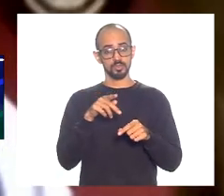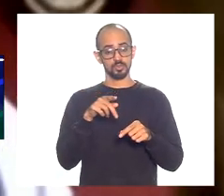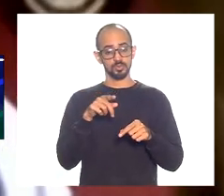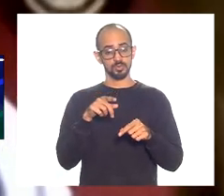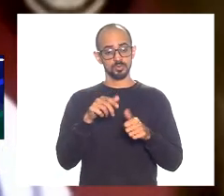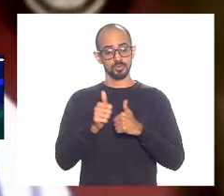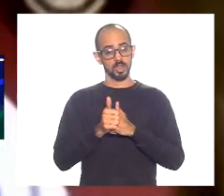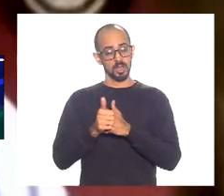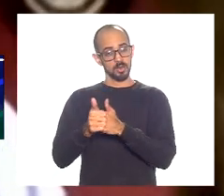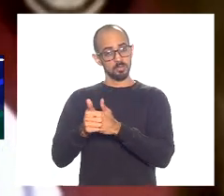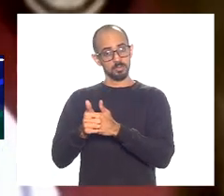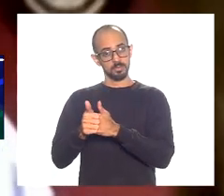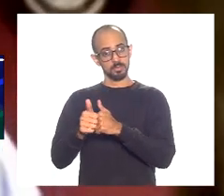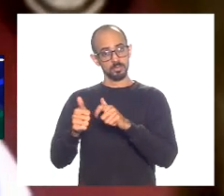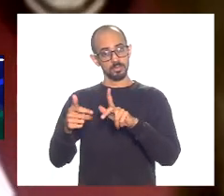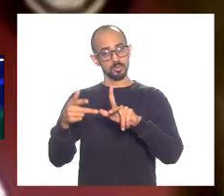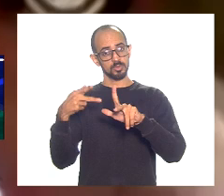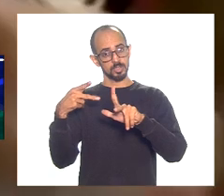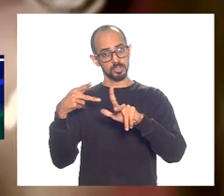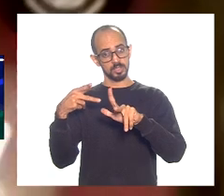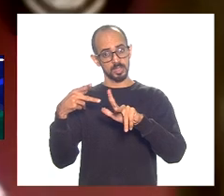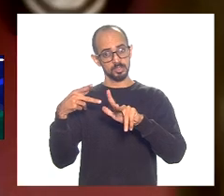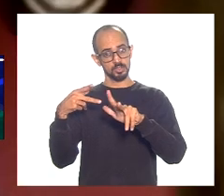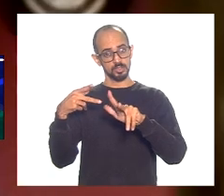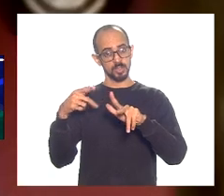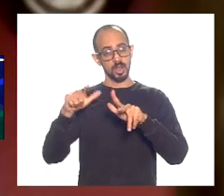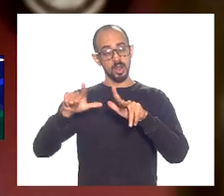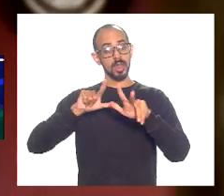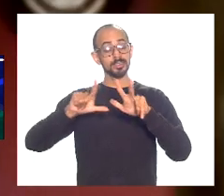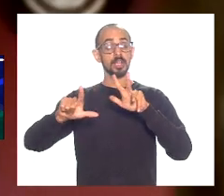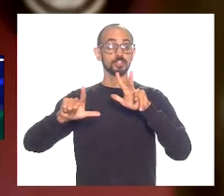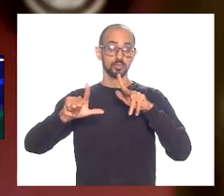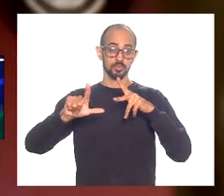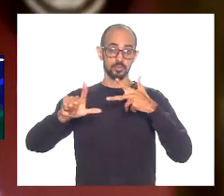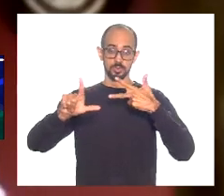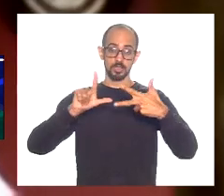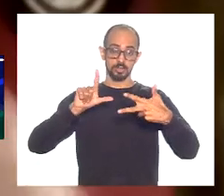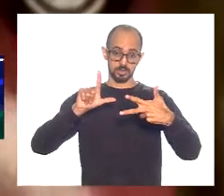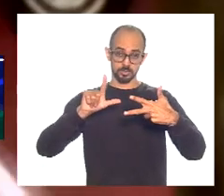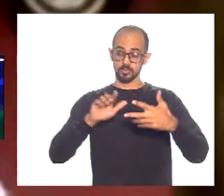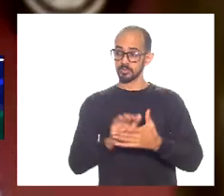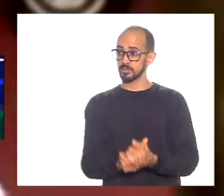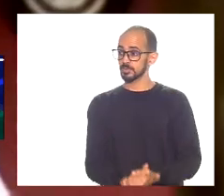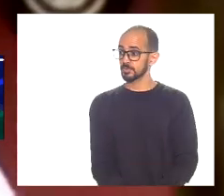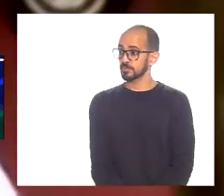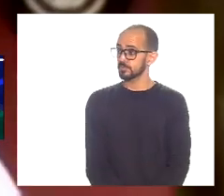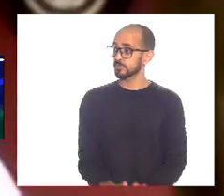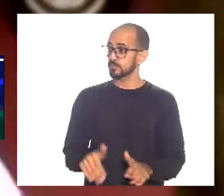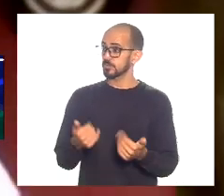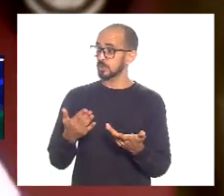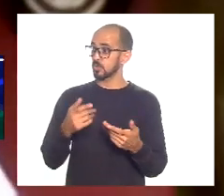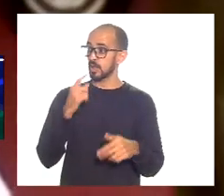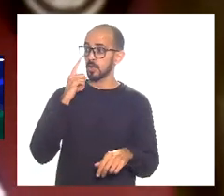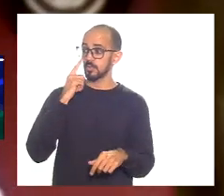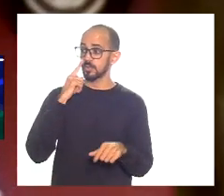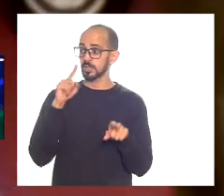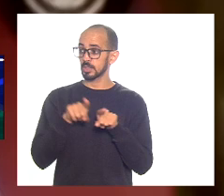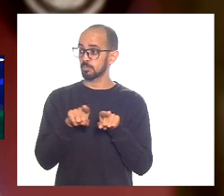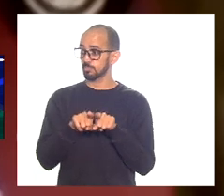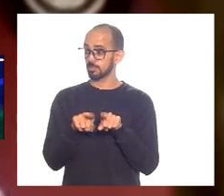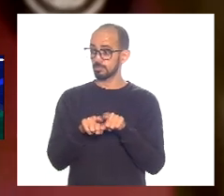do Legislativo. Eu vi, inclusive, a intervenção da nobre deputada Marta Rocha,